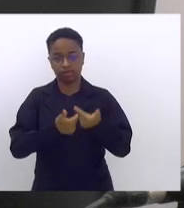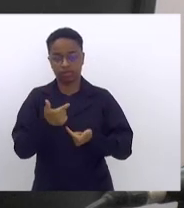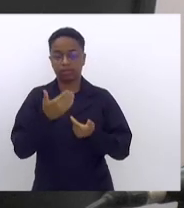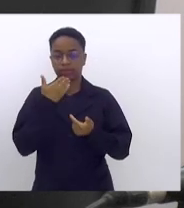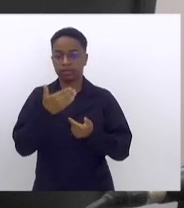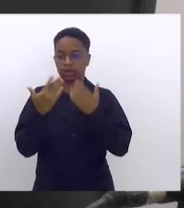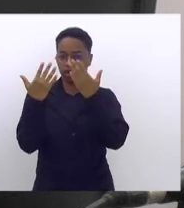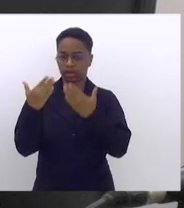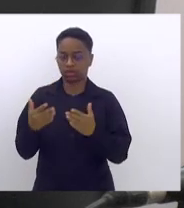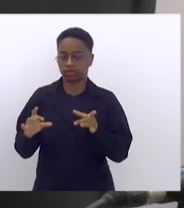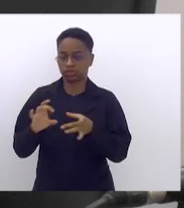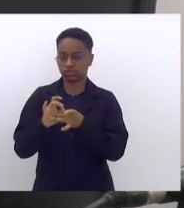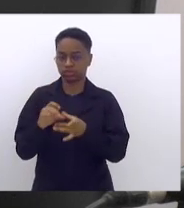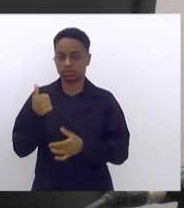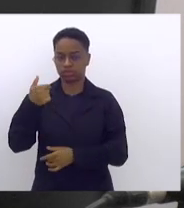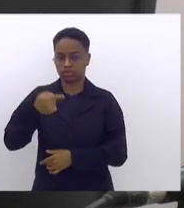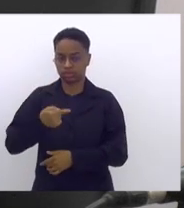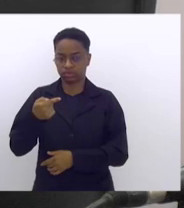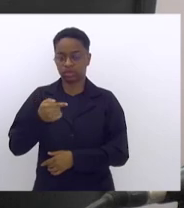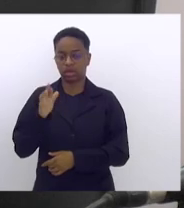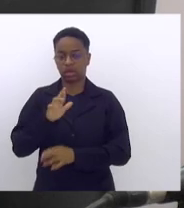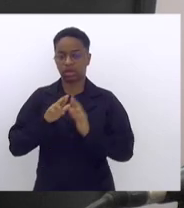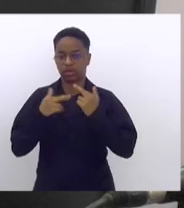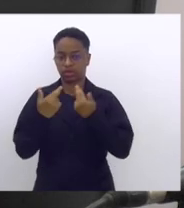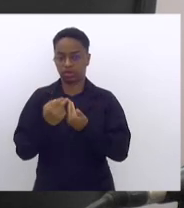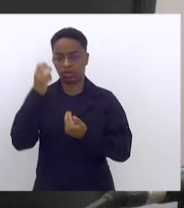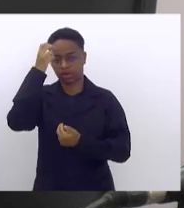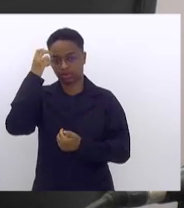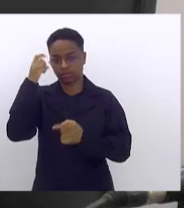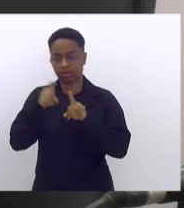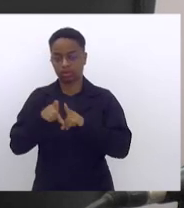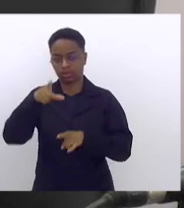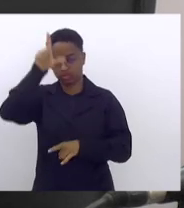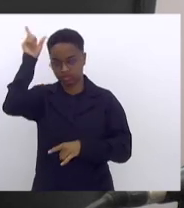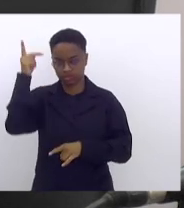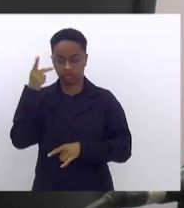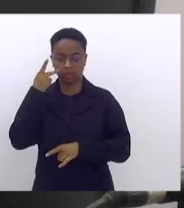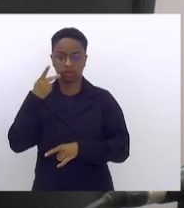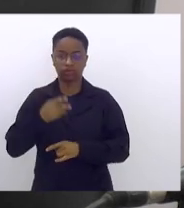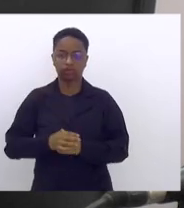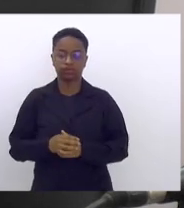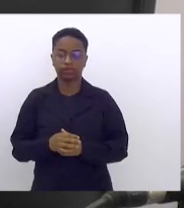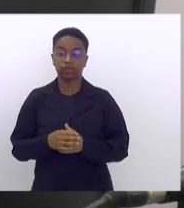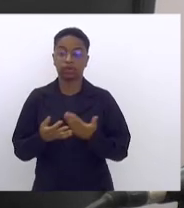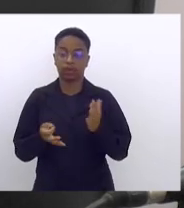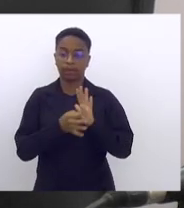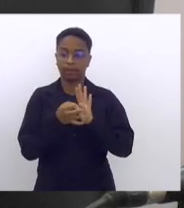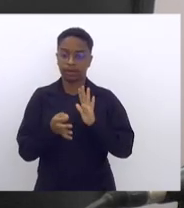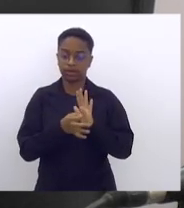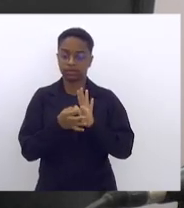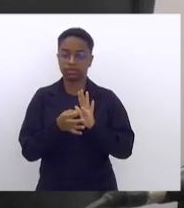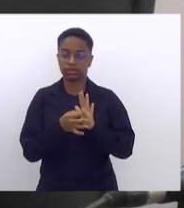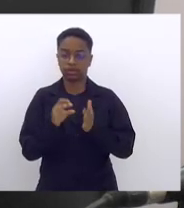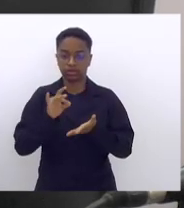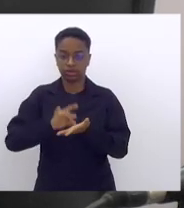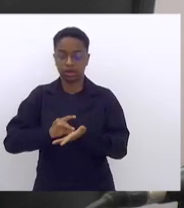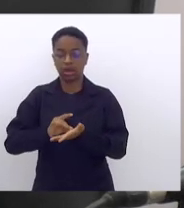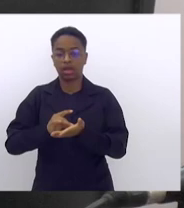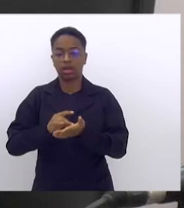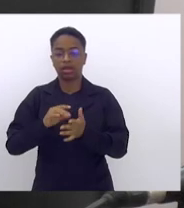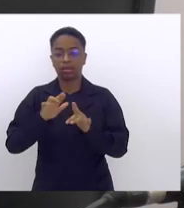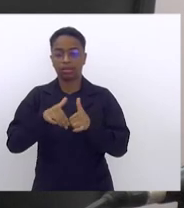conjunta na 17ª reunião ordinária dos deputados Luiz Paulo e Verônica Lima, sem retorno. O parecer original é pela prejudicabilidade em razão